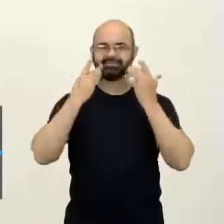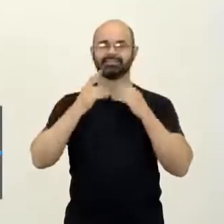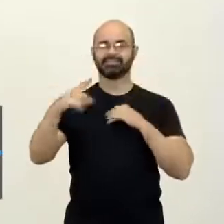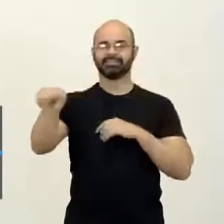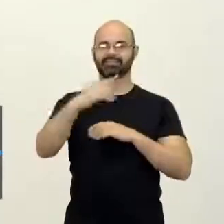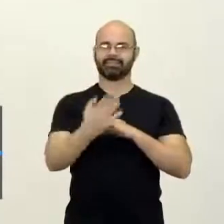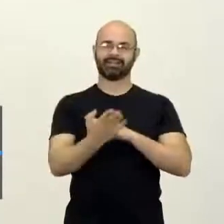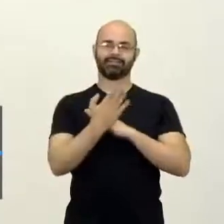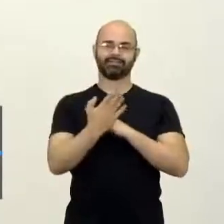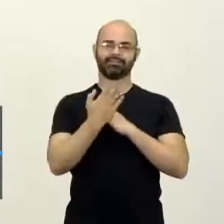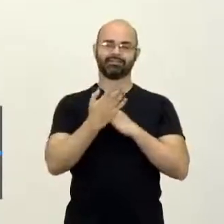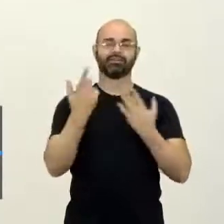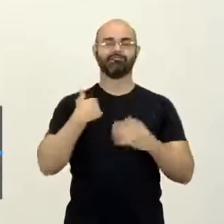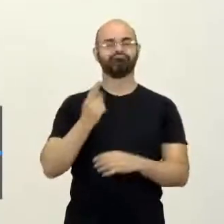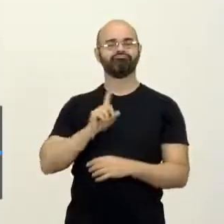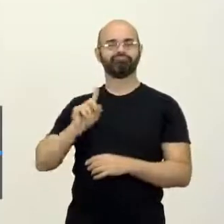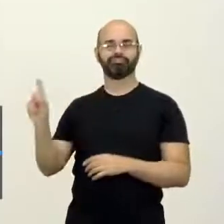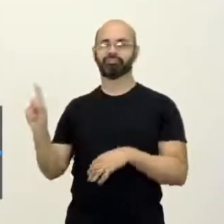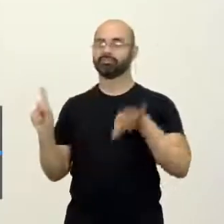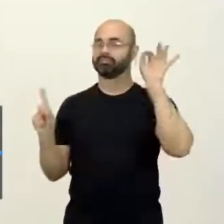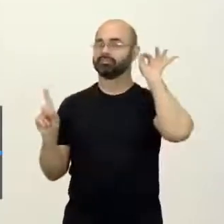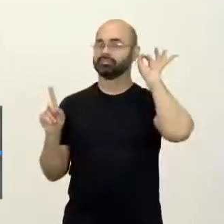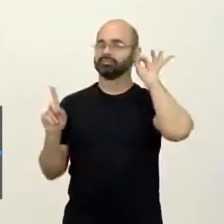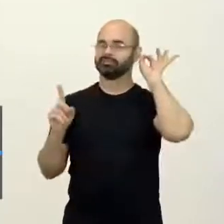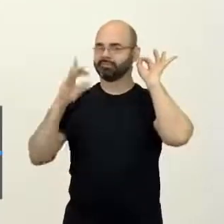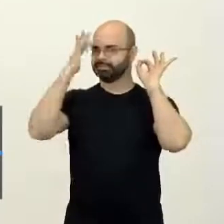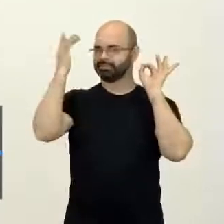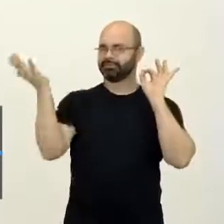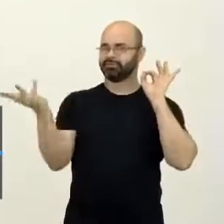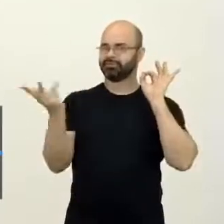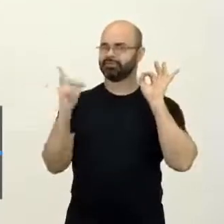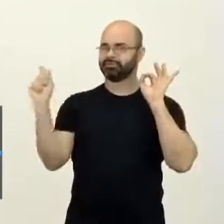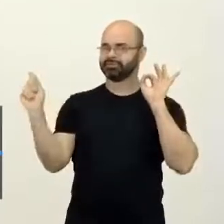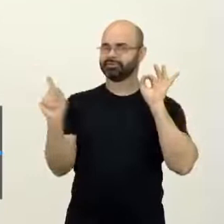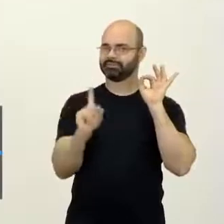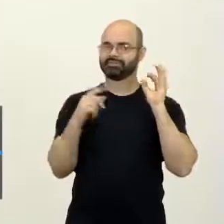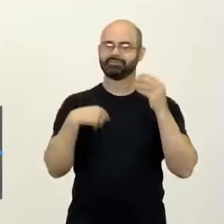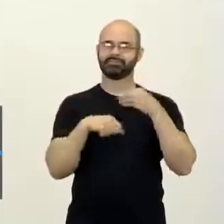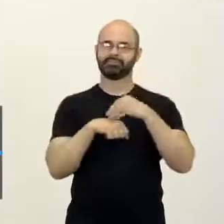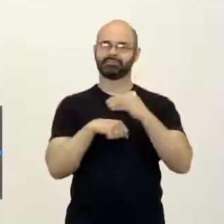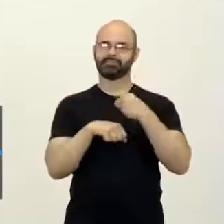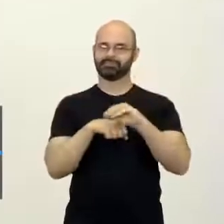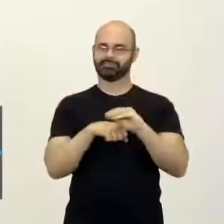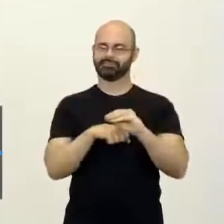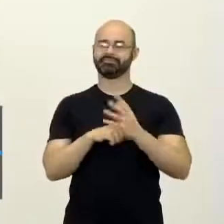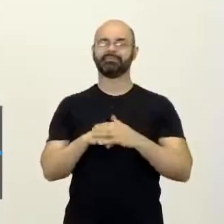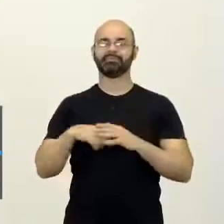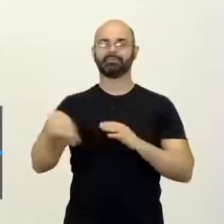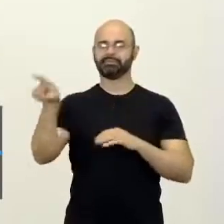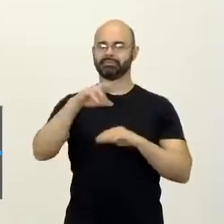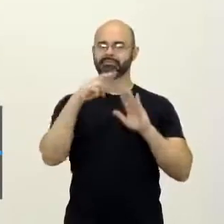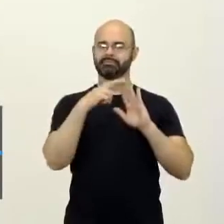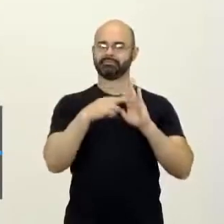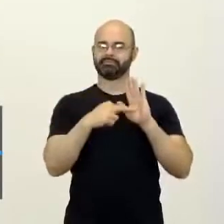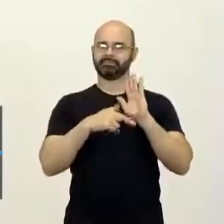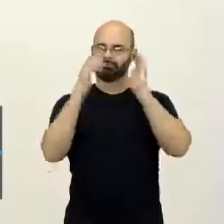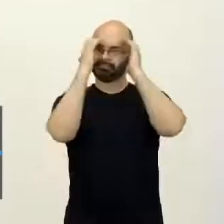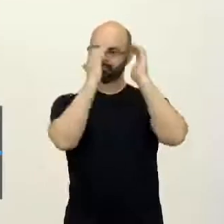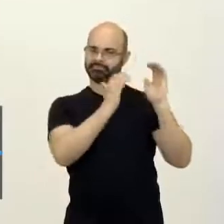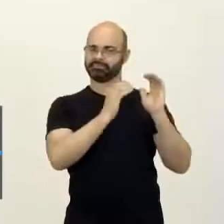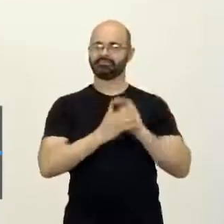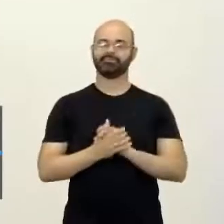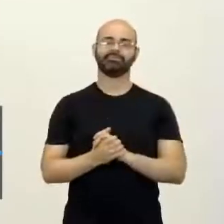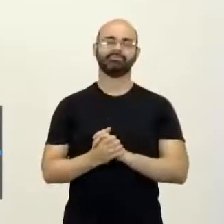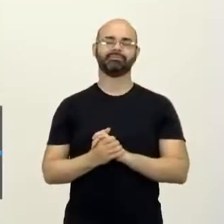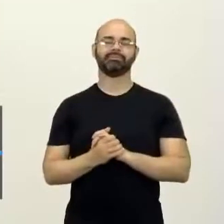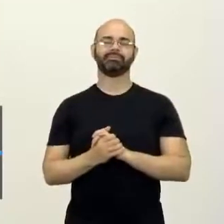ajuda de vocês. Eu vou sair, o professor Anderson vai chamar o convidado. Eu vou dar as comandas e eles vão realizar. Mas eu preciso que